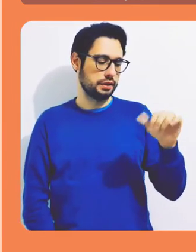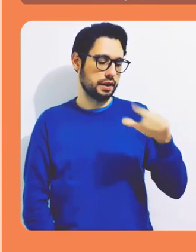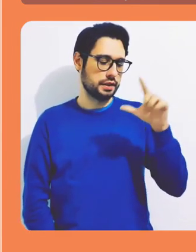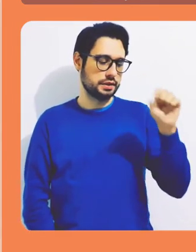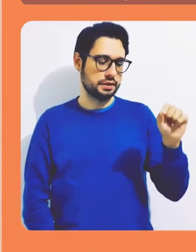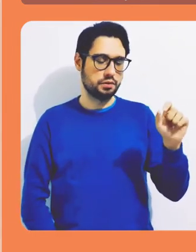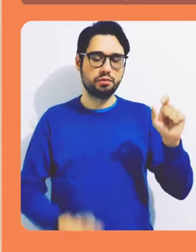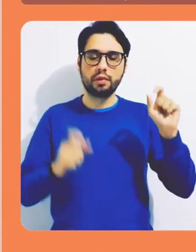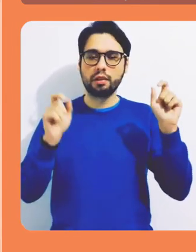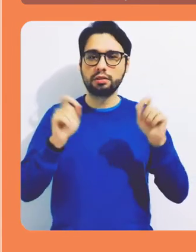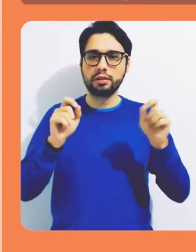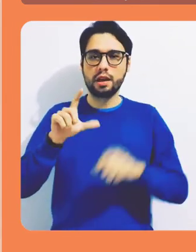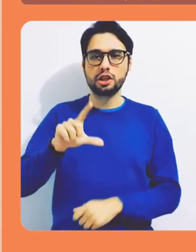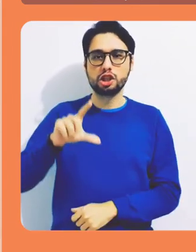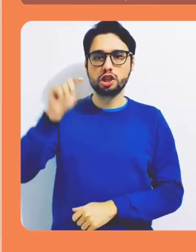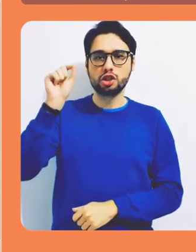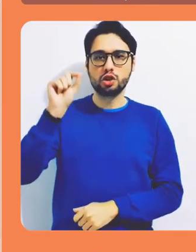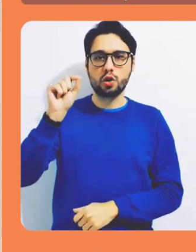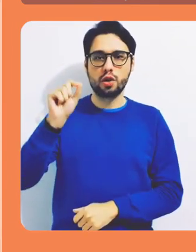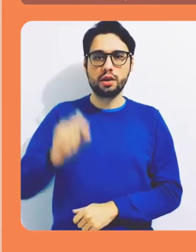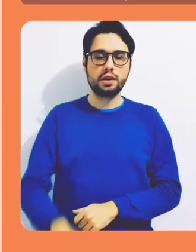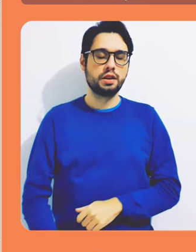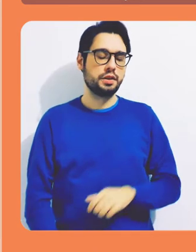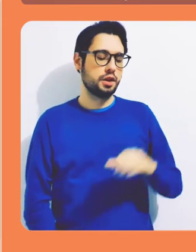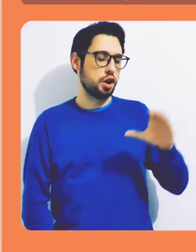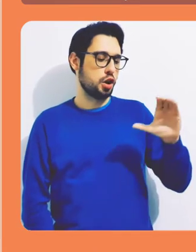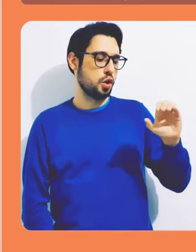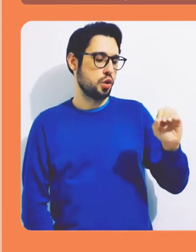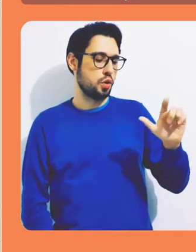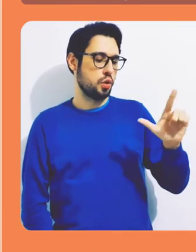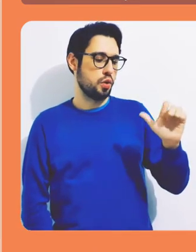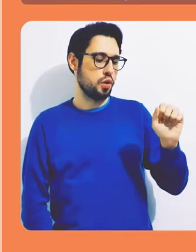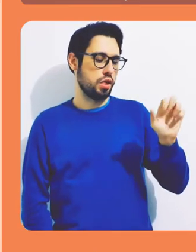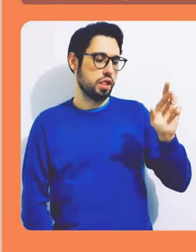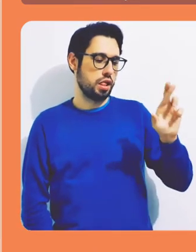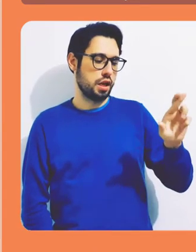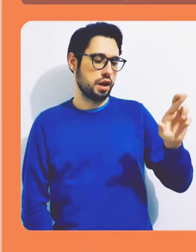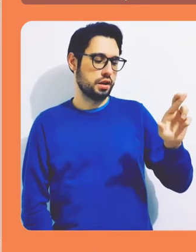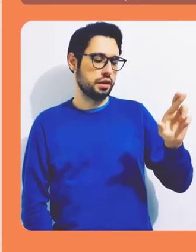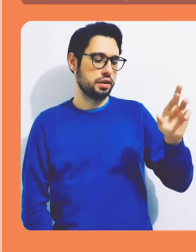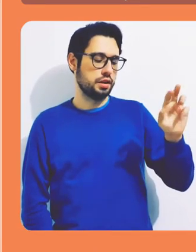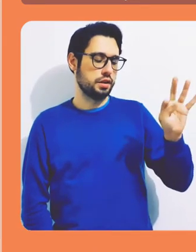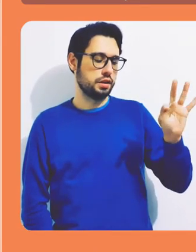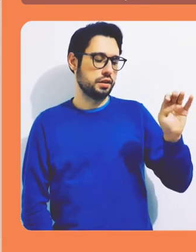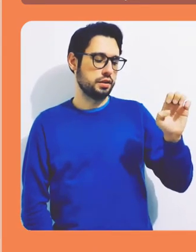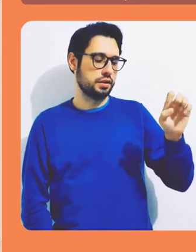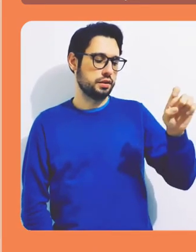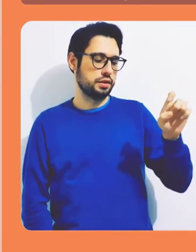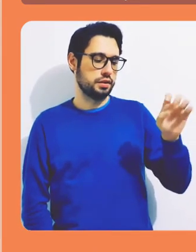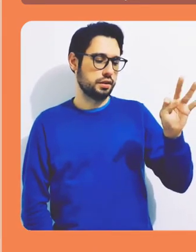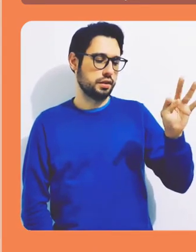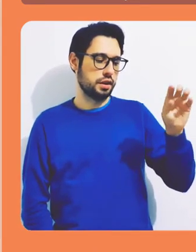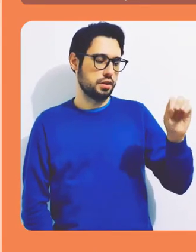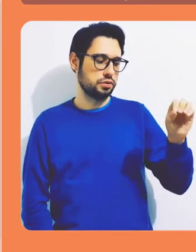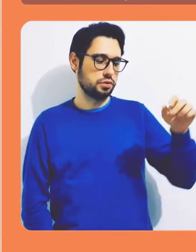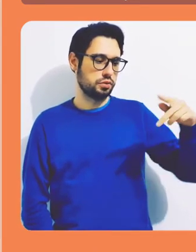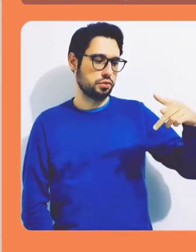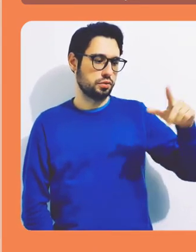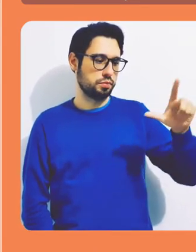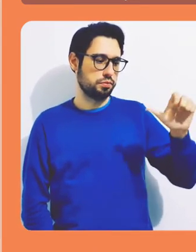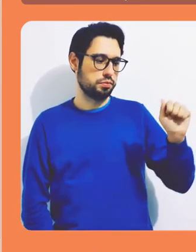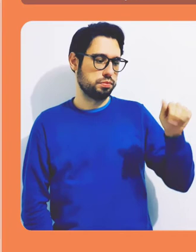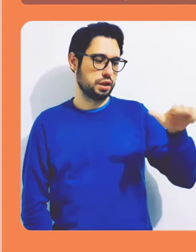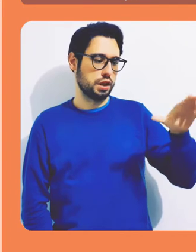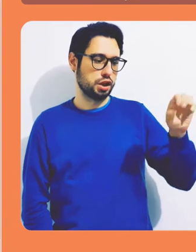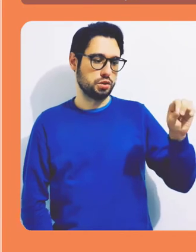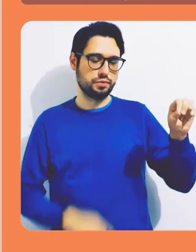colocar aqui, ó, essa opção, ó, colar como texto plano. Então, se você clica em colar sobre texto plano, ah, tá